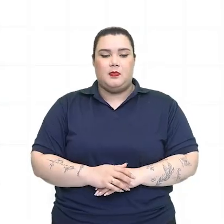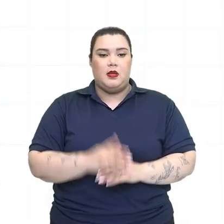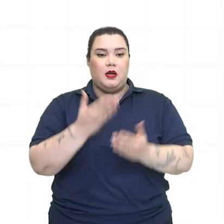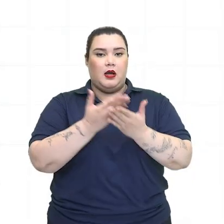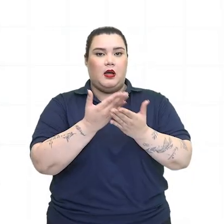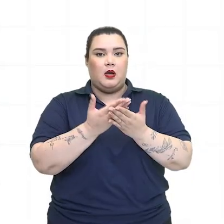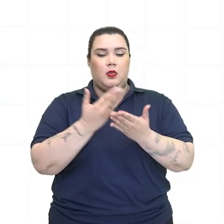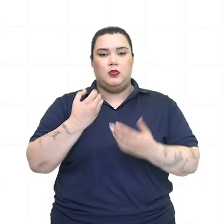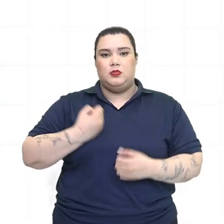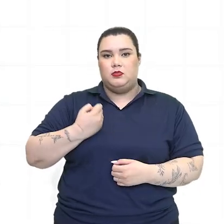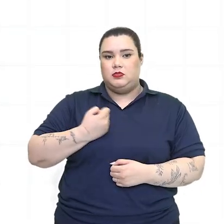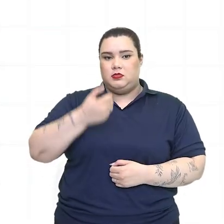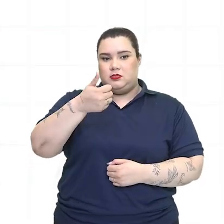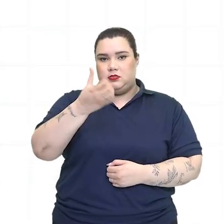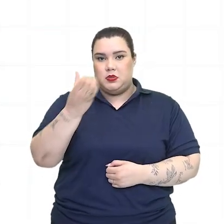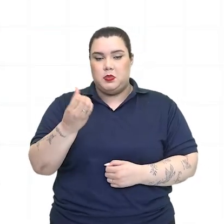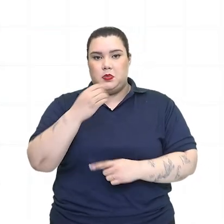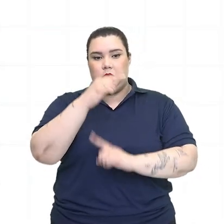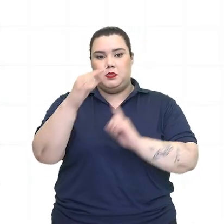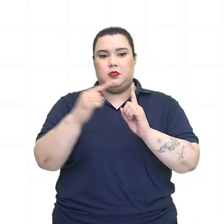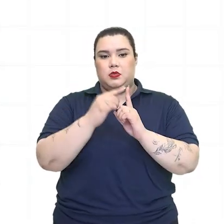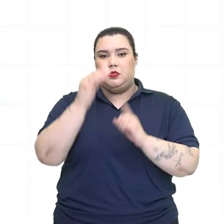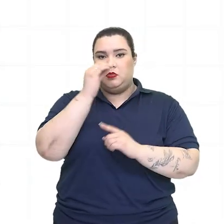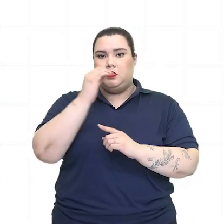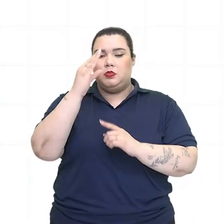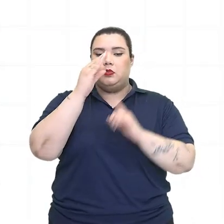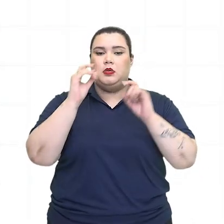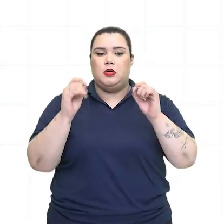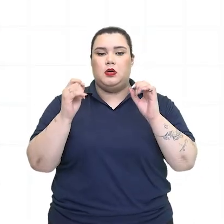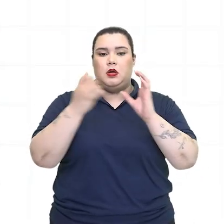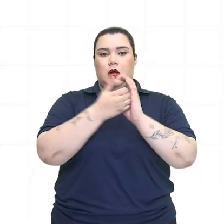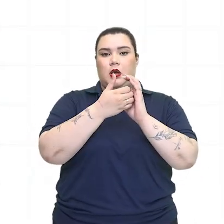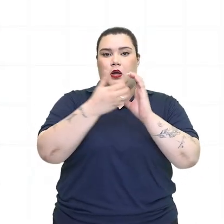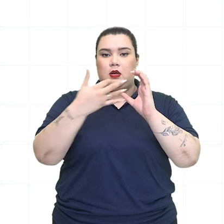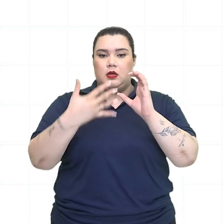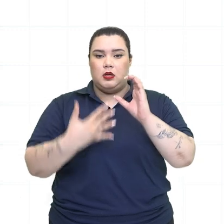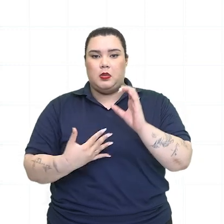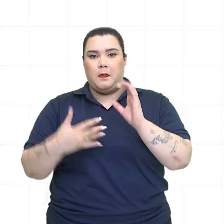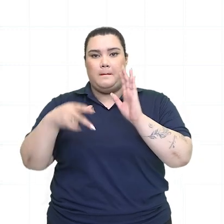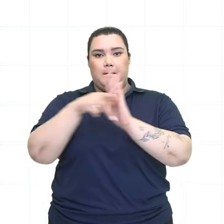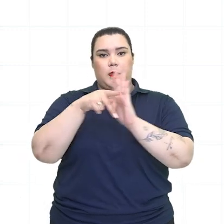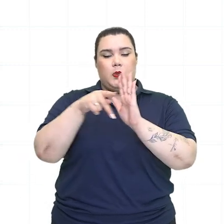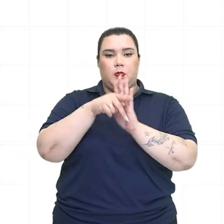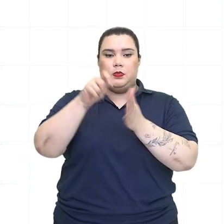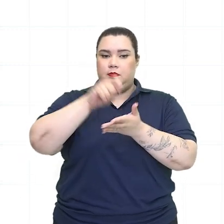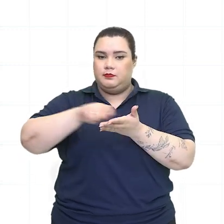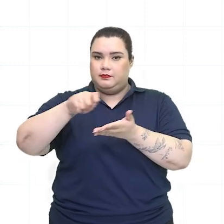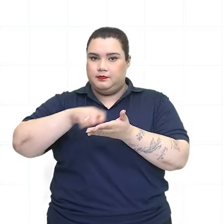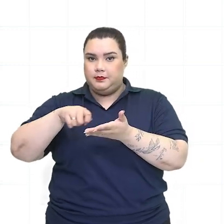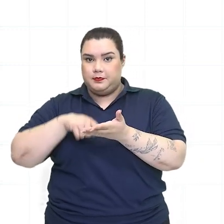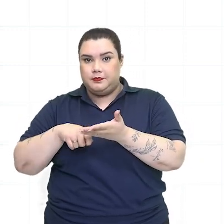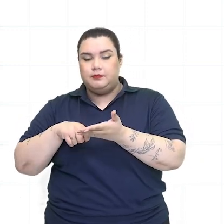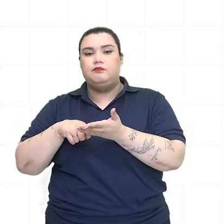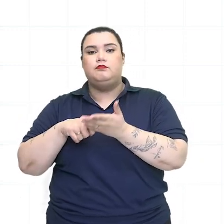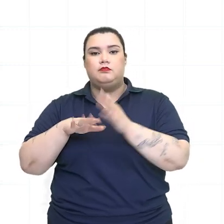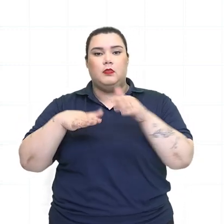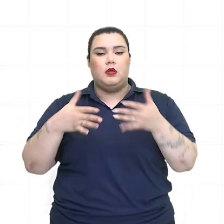16. Então, temos como objeto de conhecimento elementos notacionais da